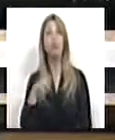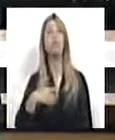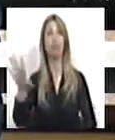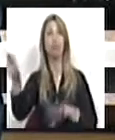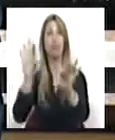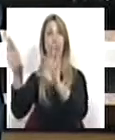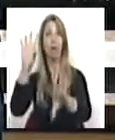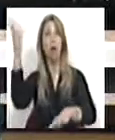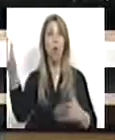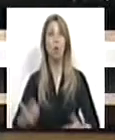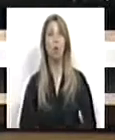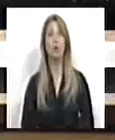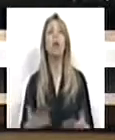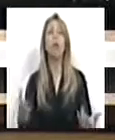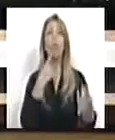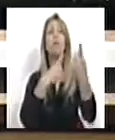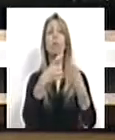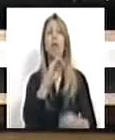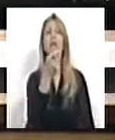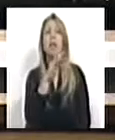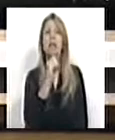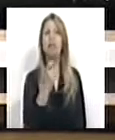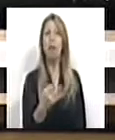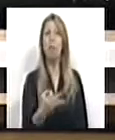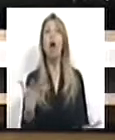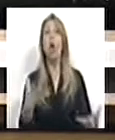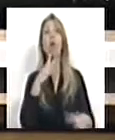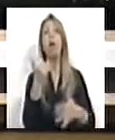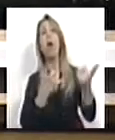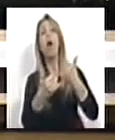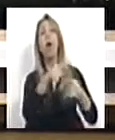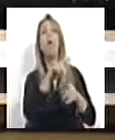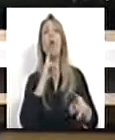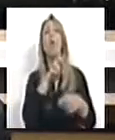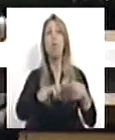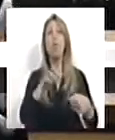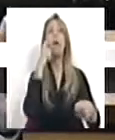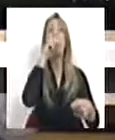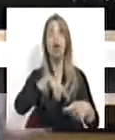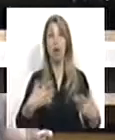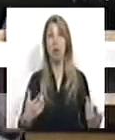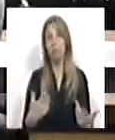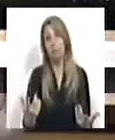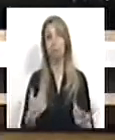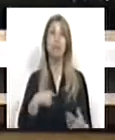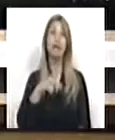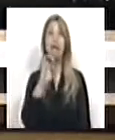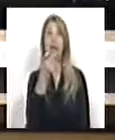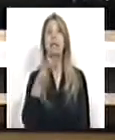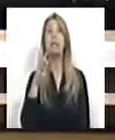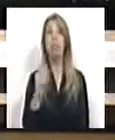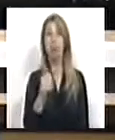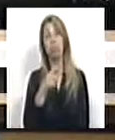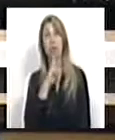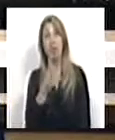se perguntava à CRESAP, mas quem vai agora para aquele lugar? Ora, a CRESAP respondia, é um destes três, o Governo é que